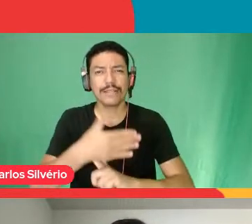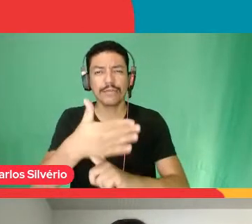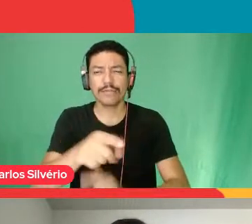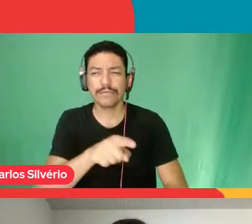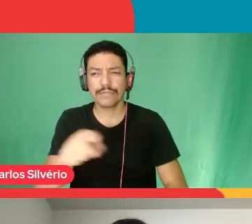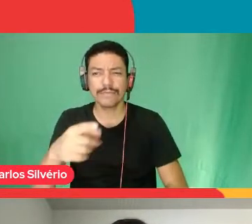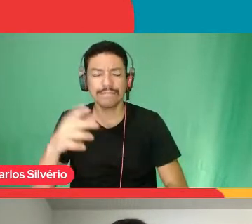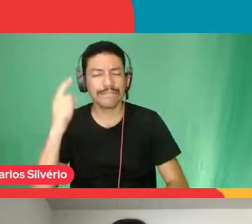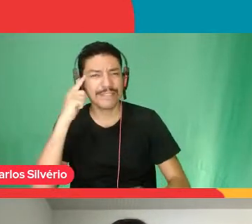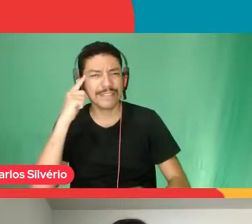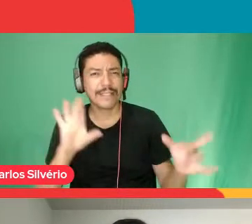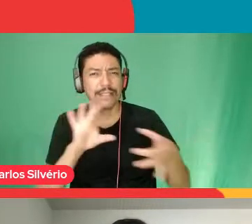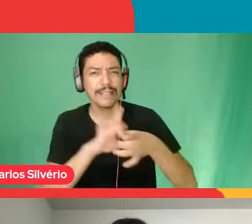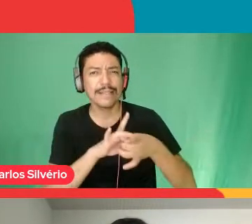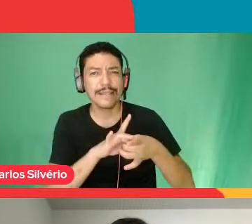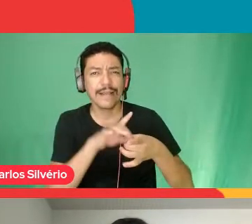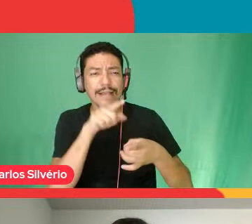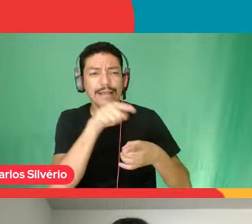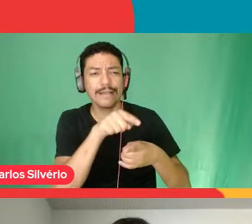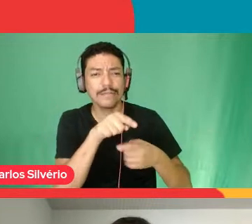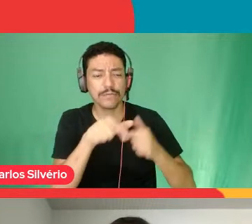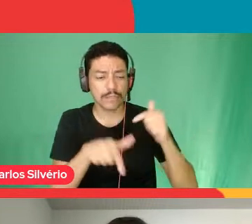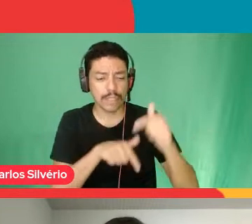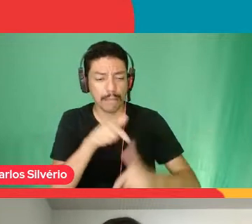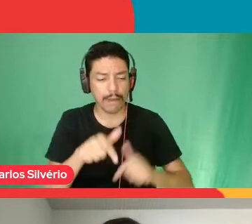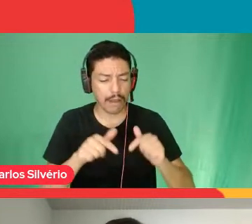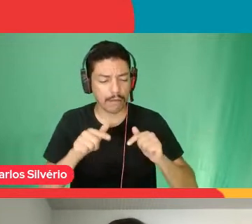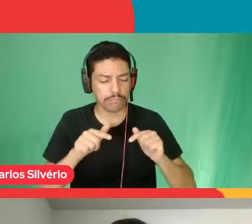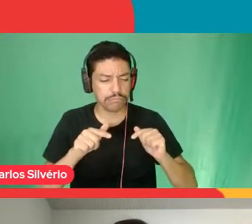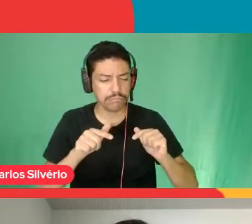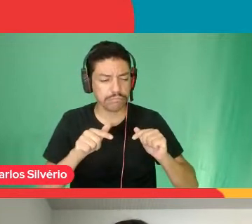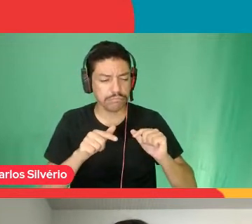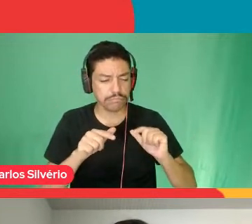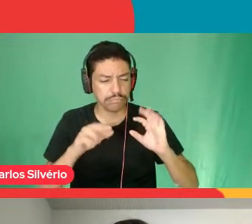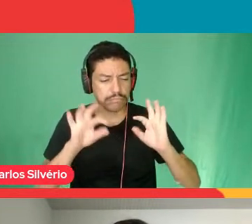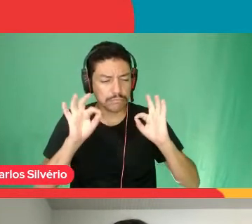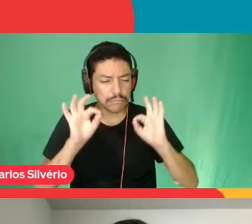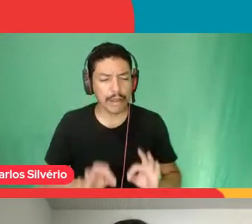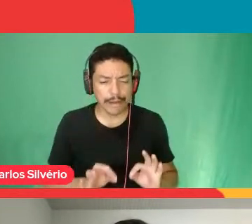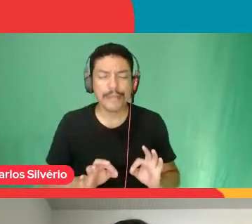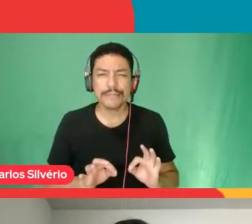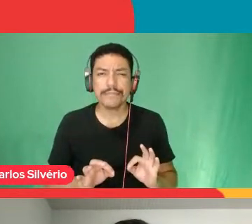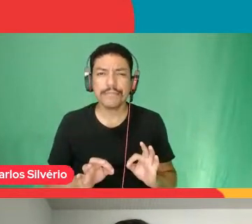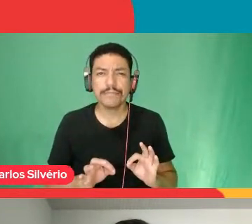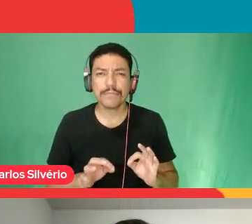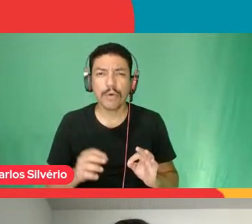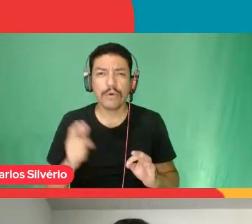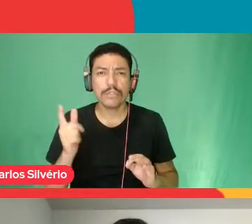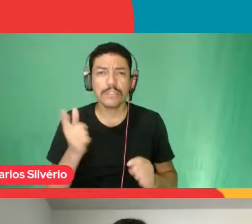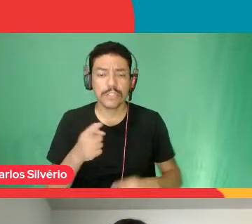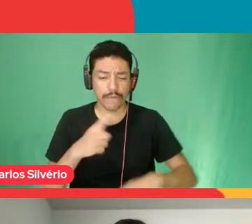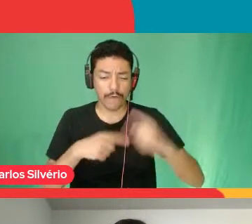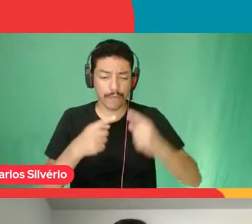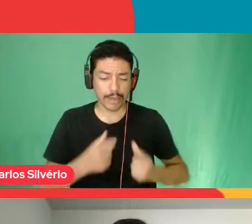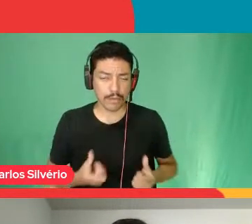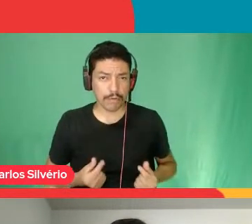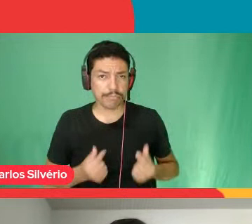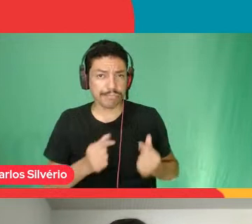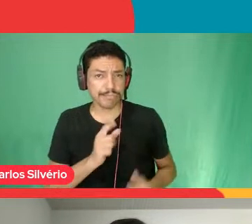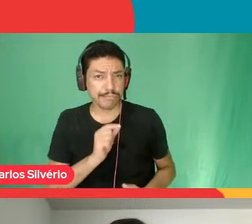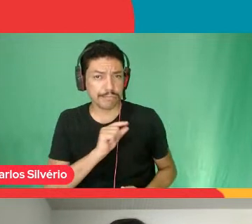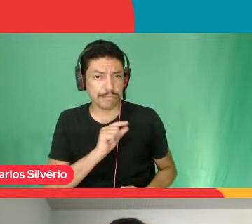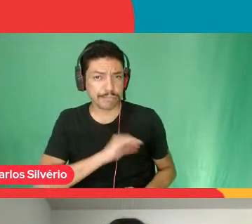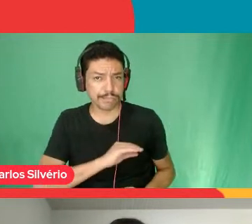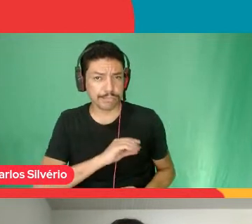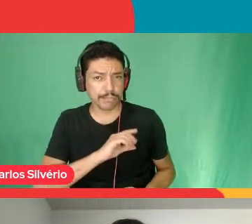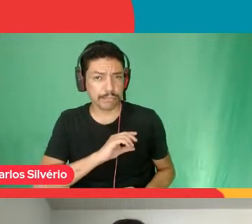linka isso de dignidade do trabalho, de crescimento econômico, junto com os desafios que vocês enfrentam